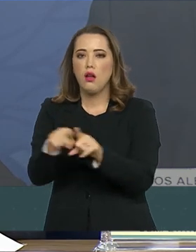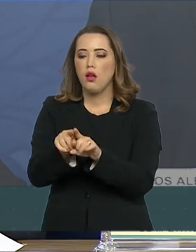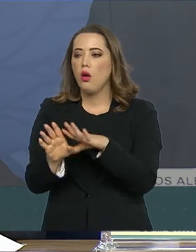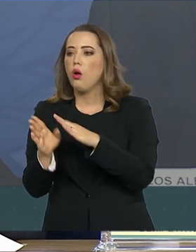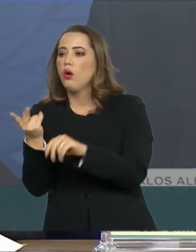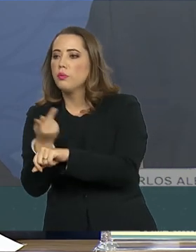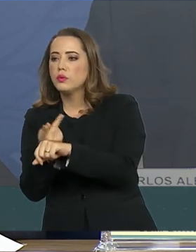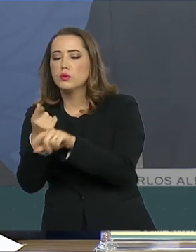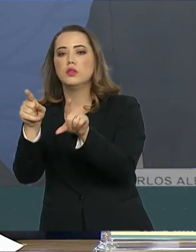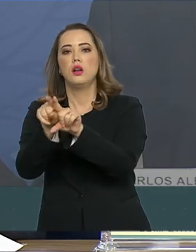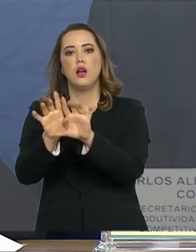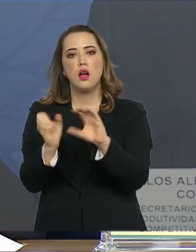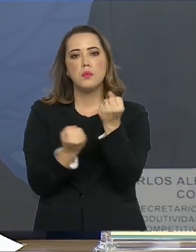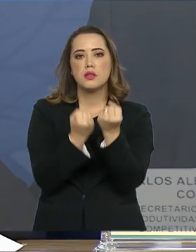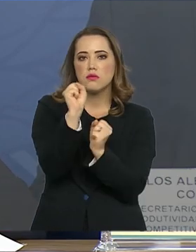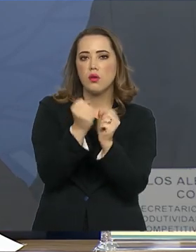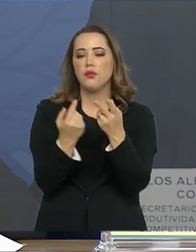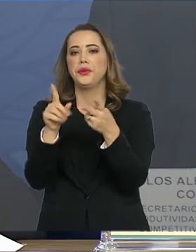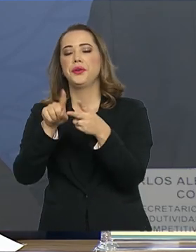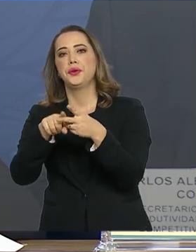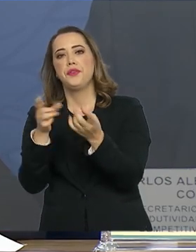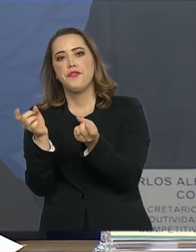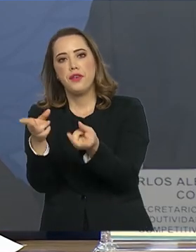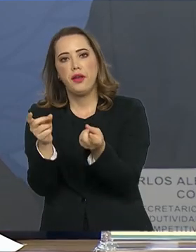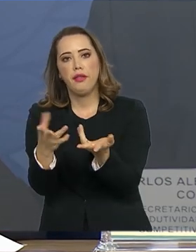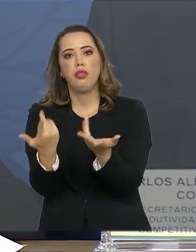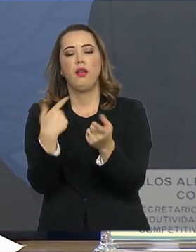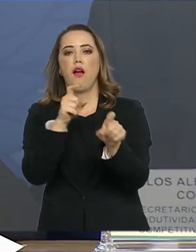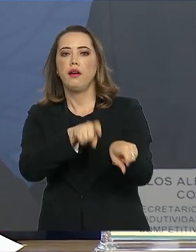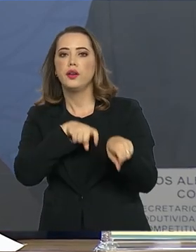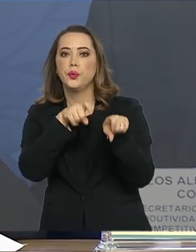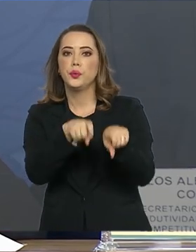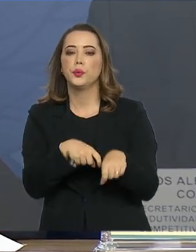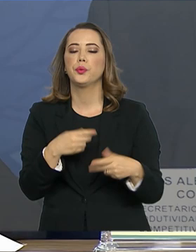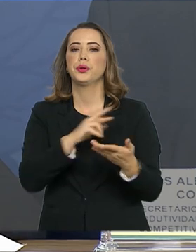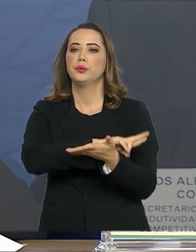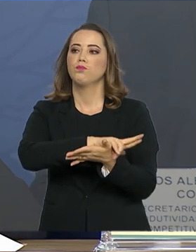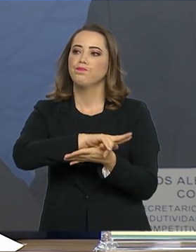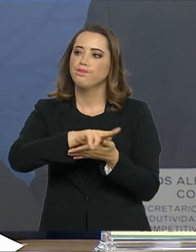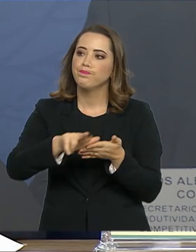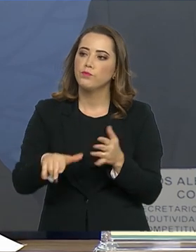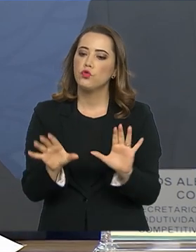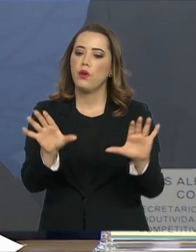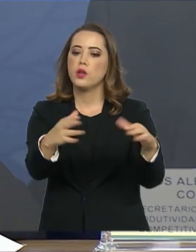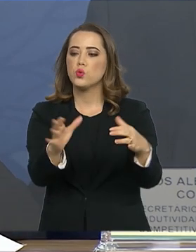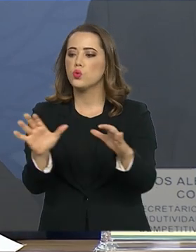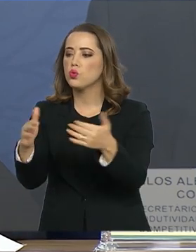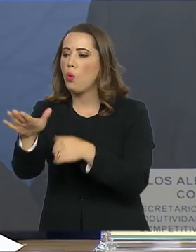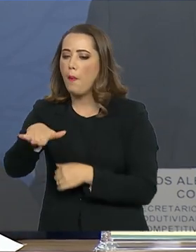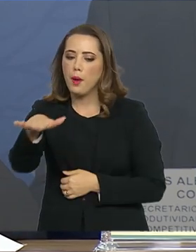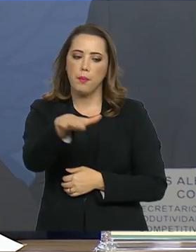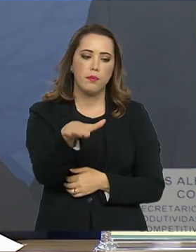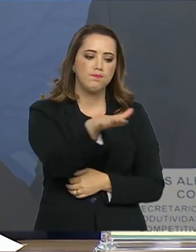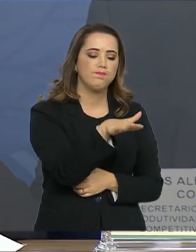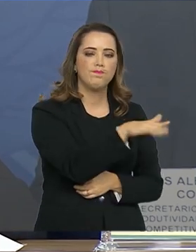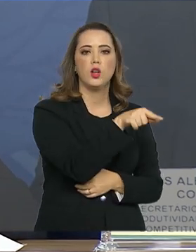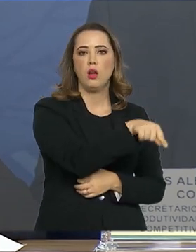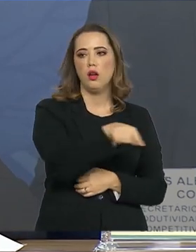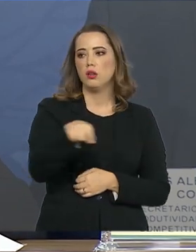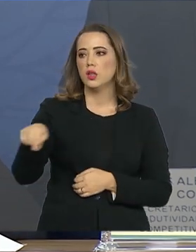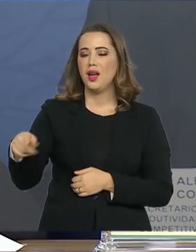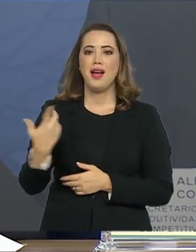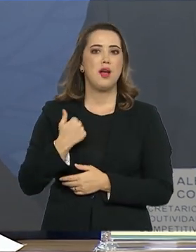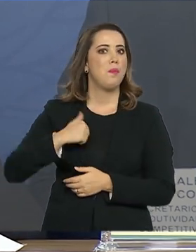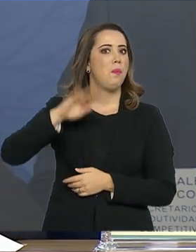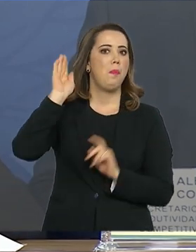serviço, de comércio, de agricultura, né, na área da indústria, e nós identificamos um potencial de contratação